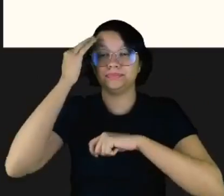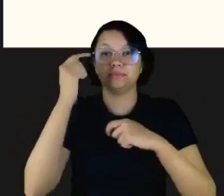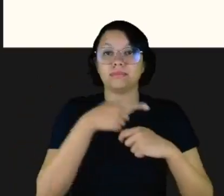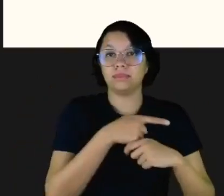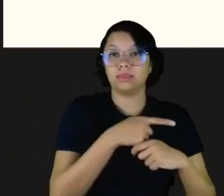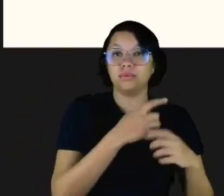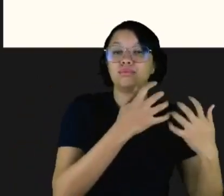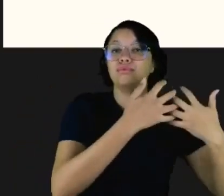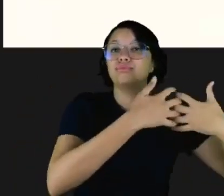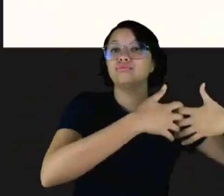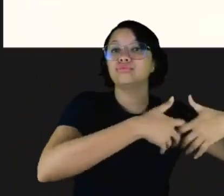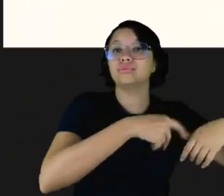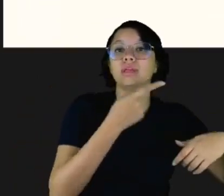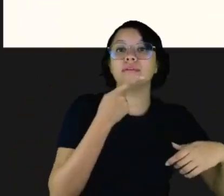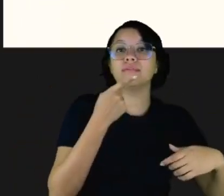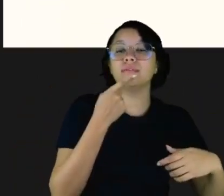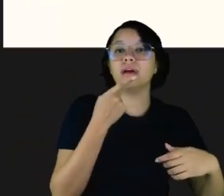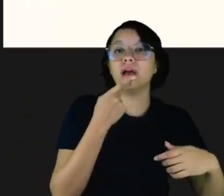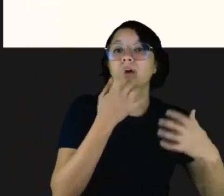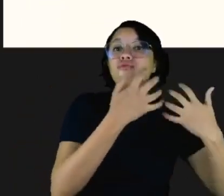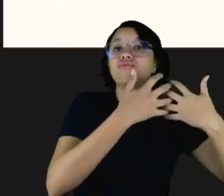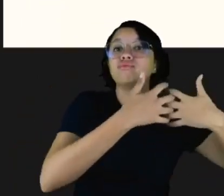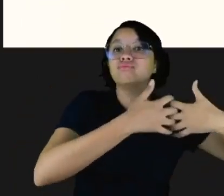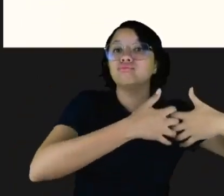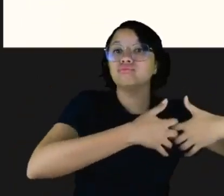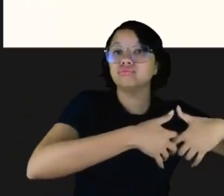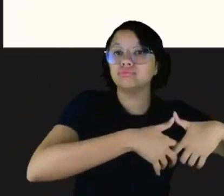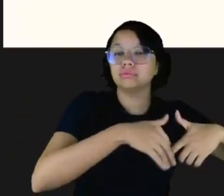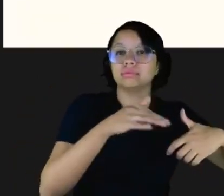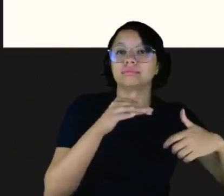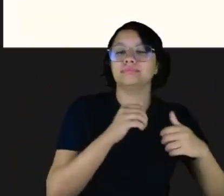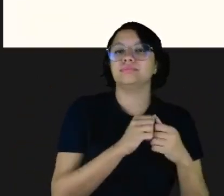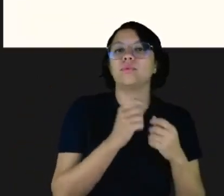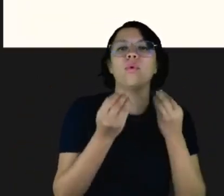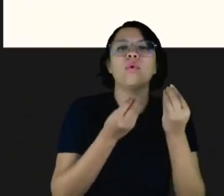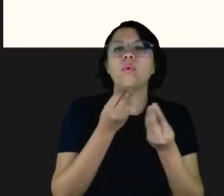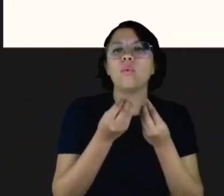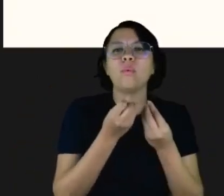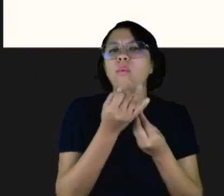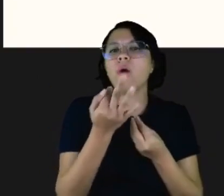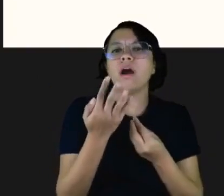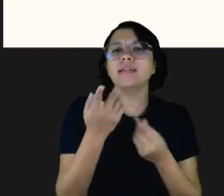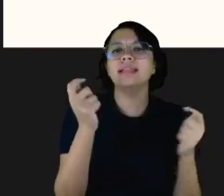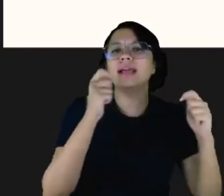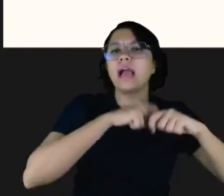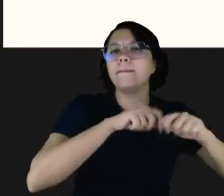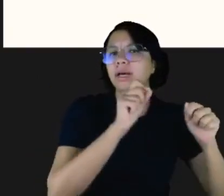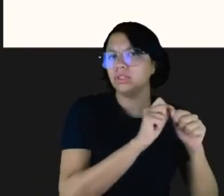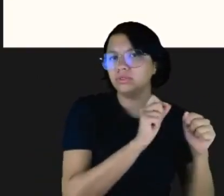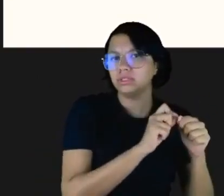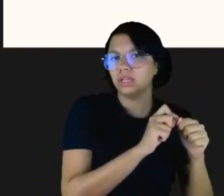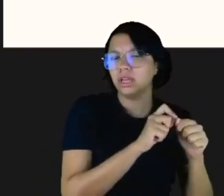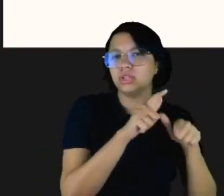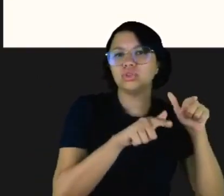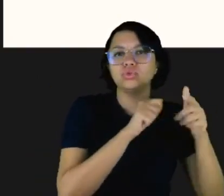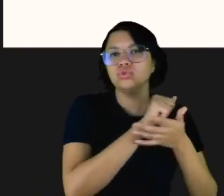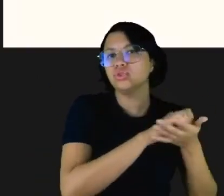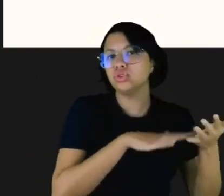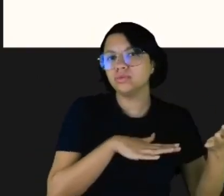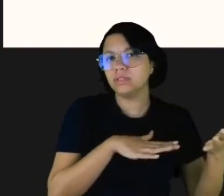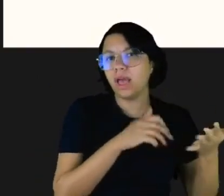capacidade funcional diz da funcionalidade, ou seja, o quanto ele é capaz de realizar as suas